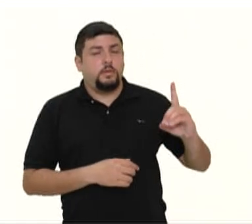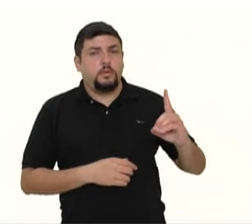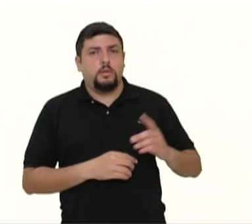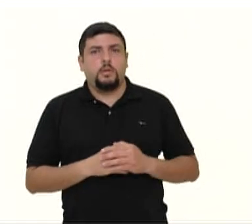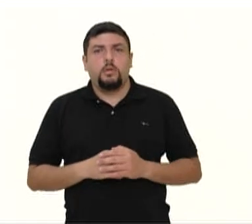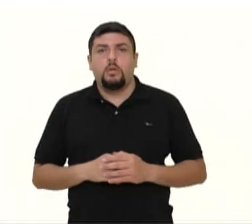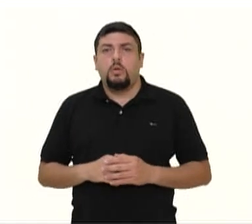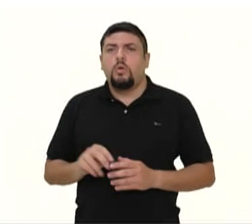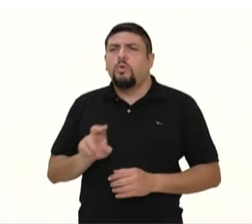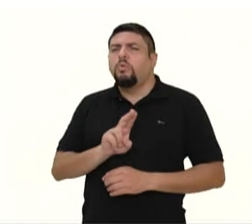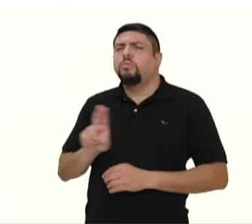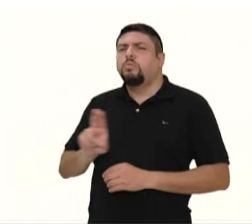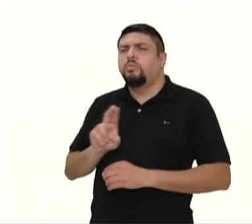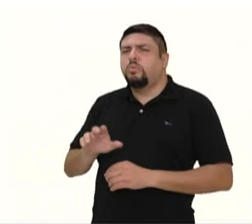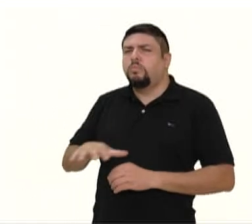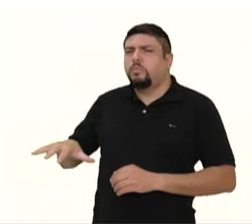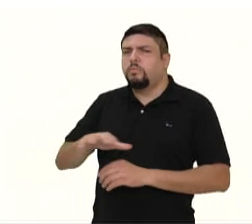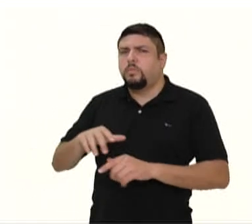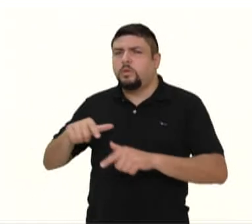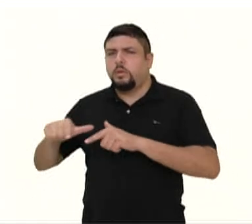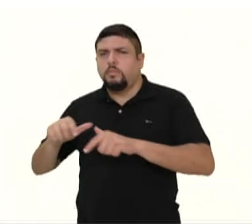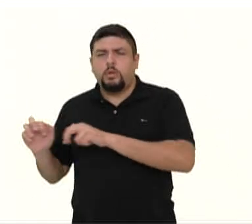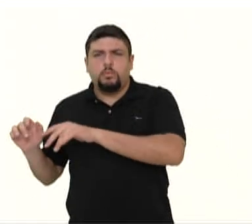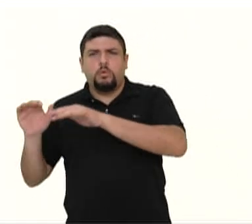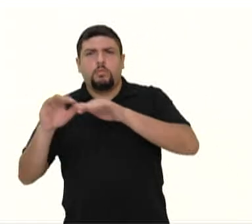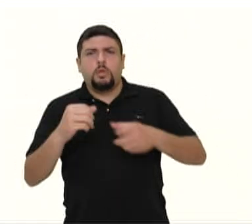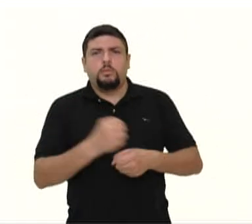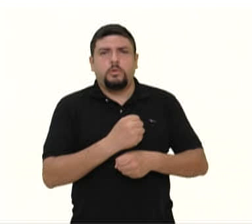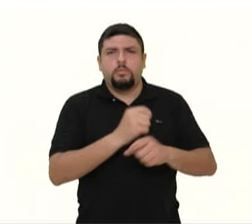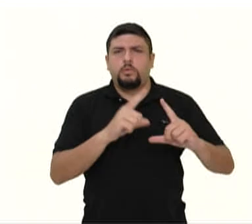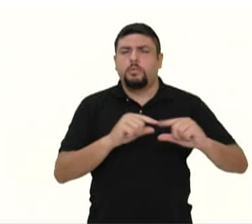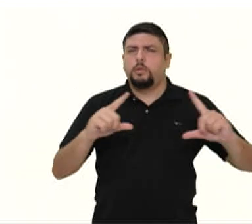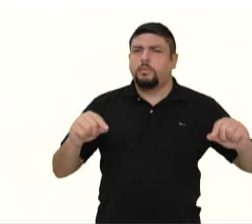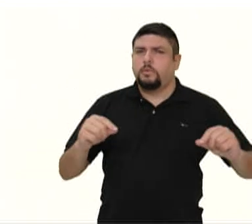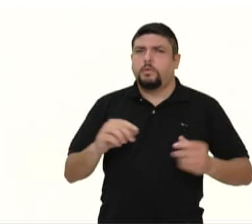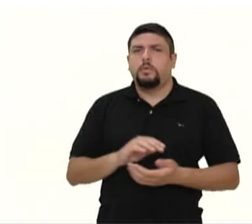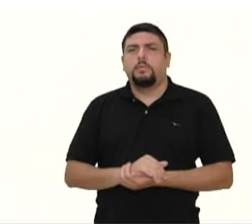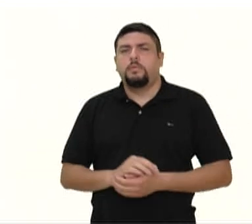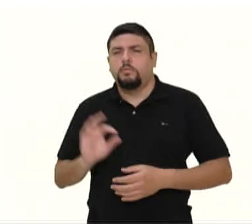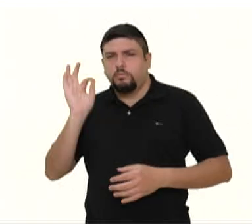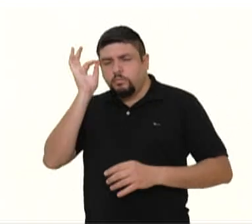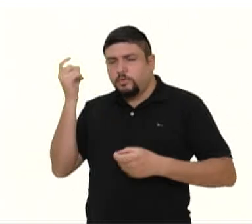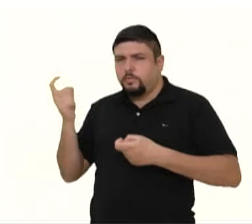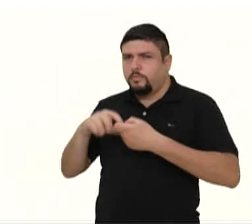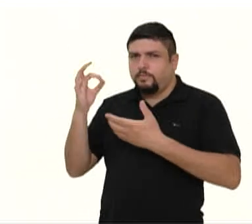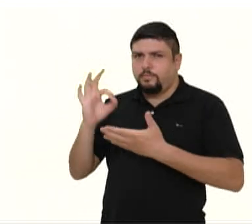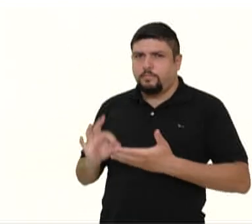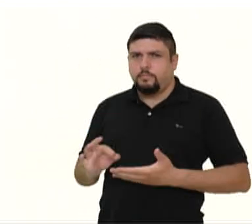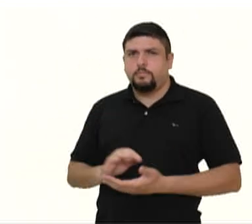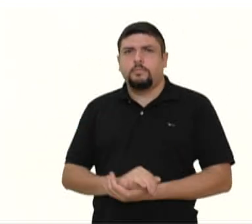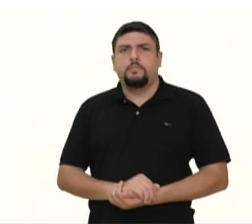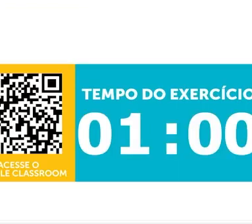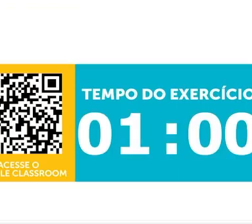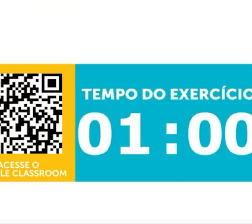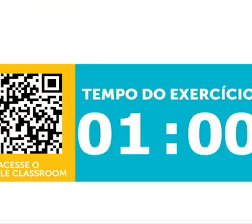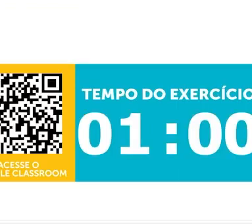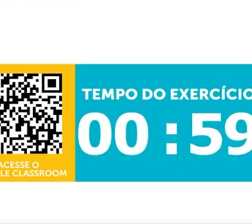dos trabalhadores que de todo o país atenderam à construção de Brasília. Aí já voltamos com a correção.